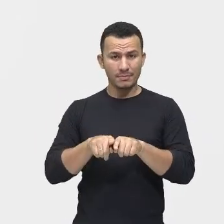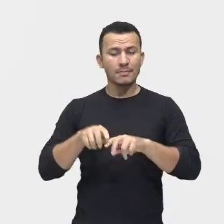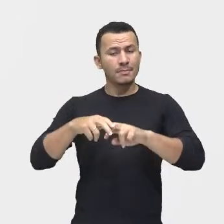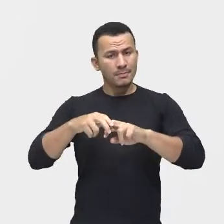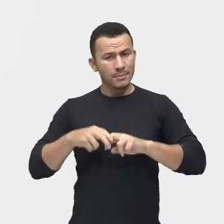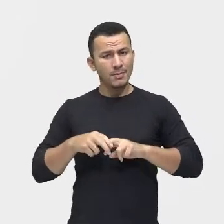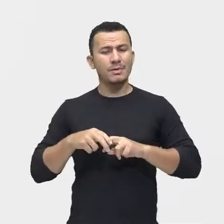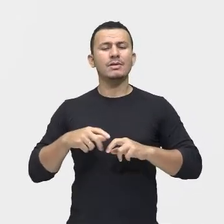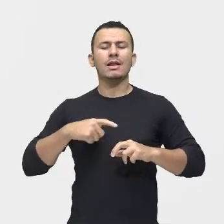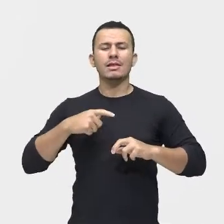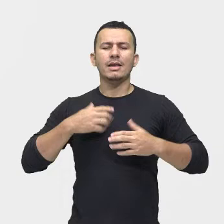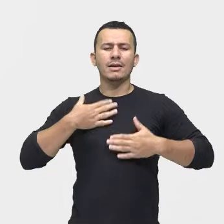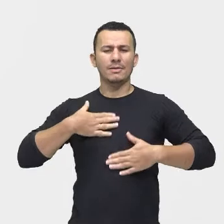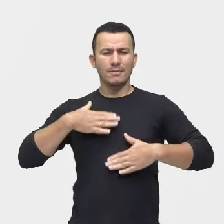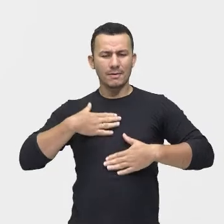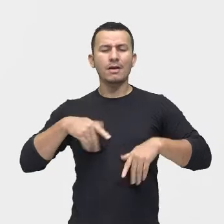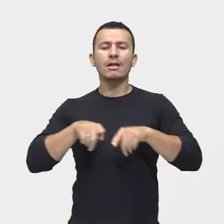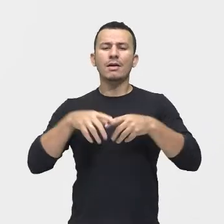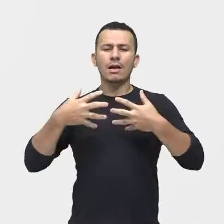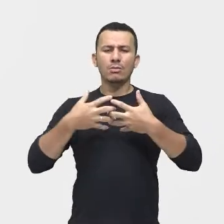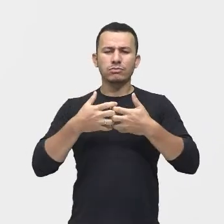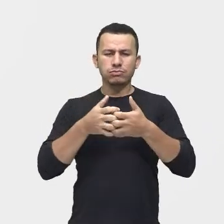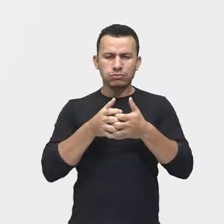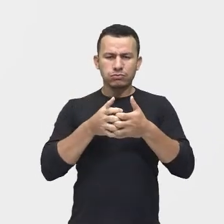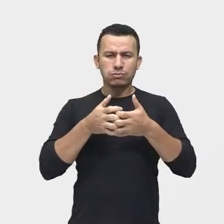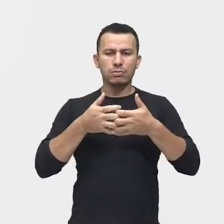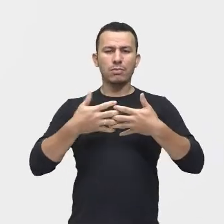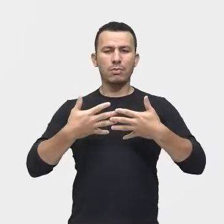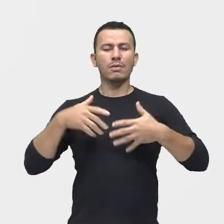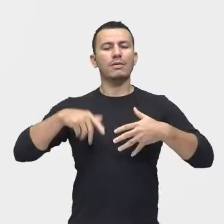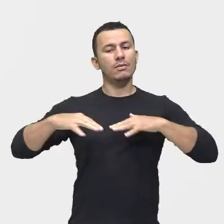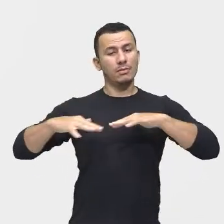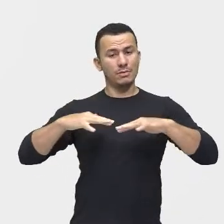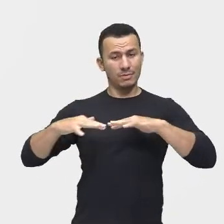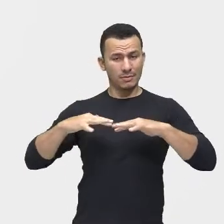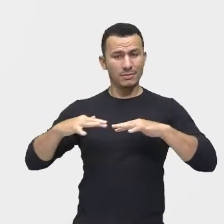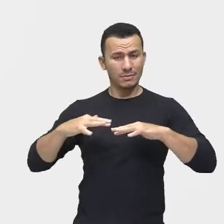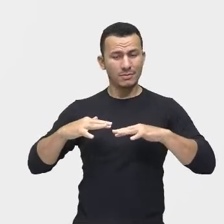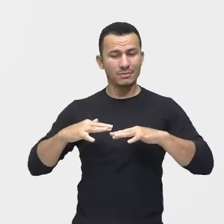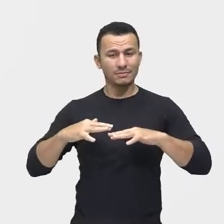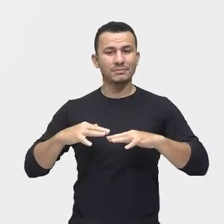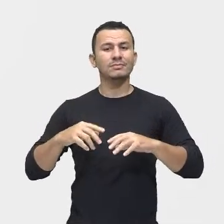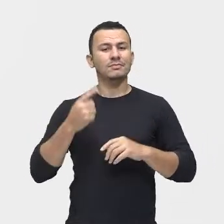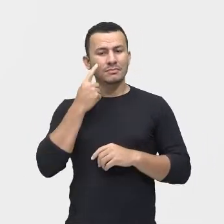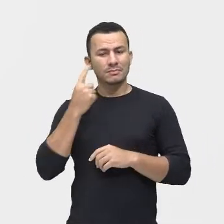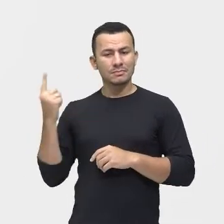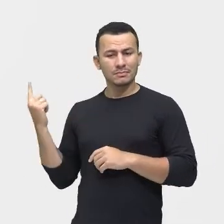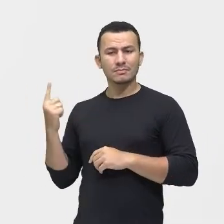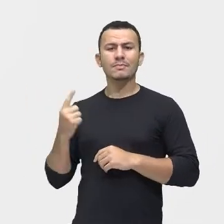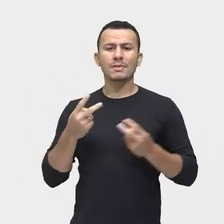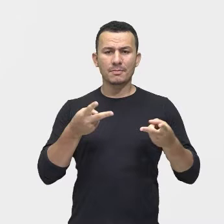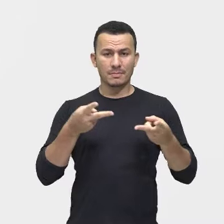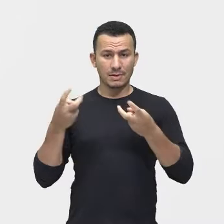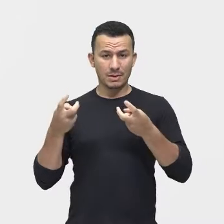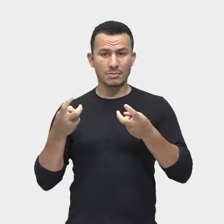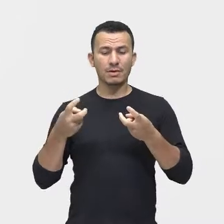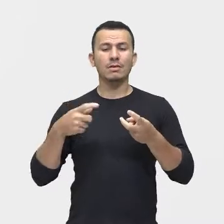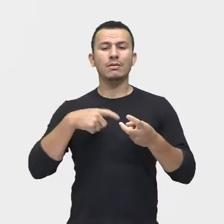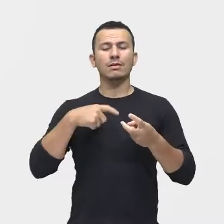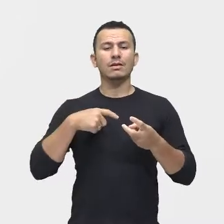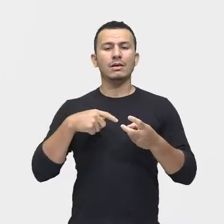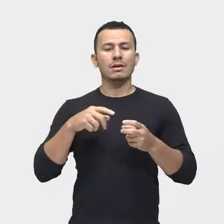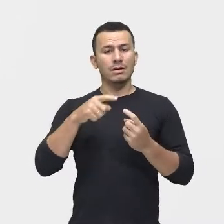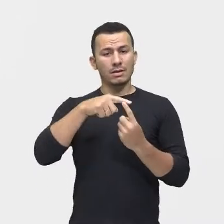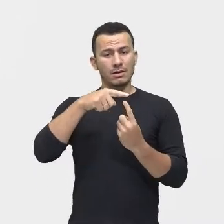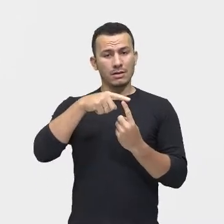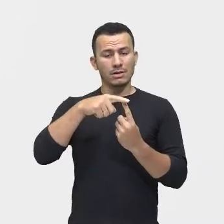faz relaxar e contrair é o movimento. E aí tem a identificação para vocês dos 3 tipos